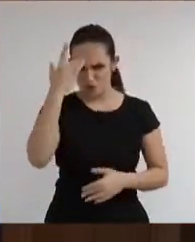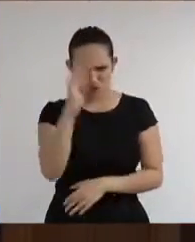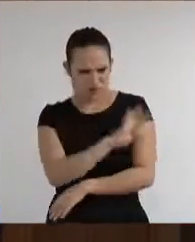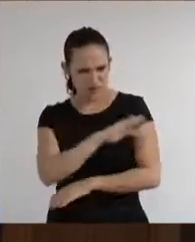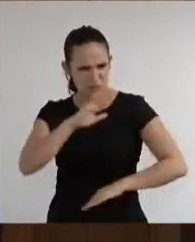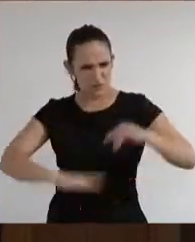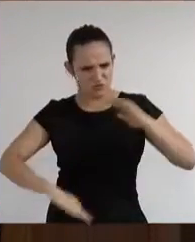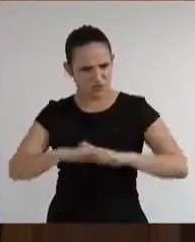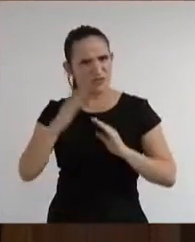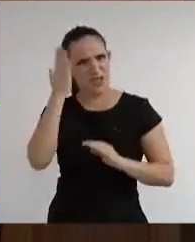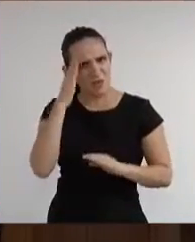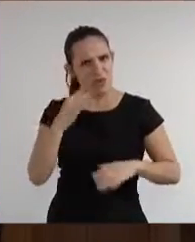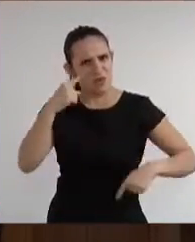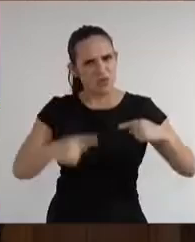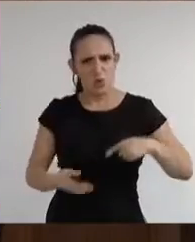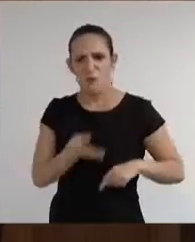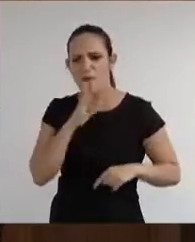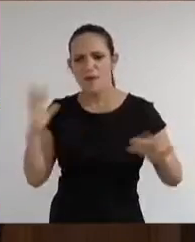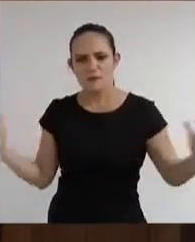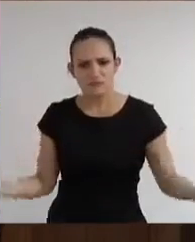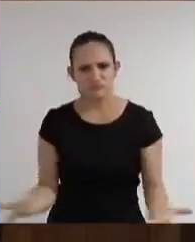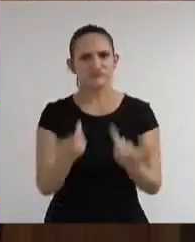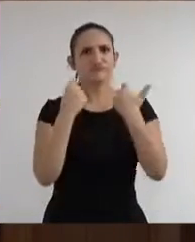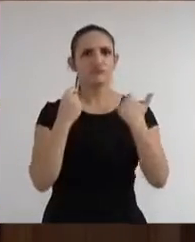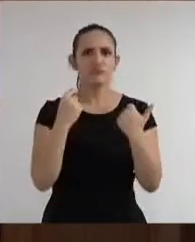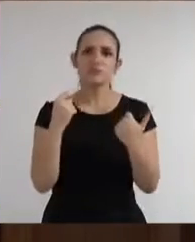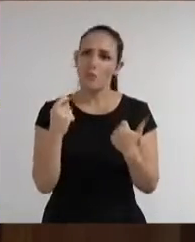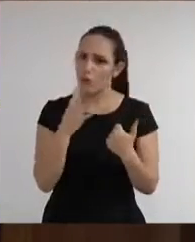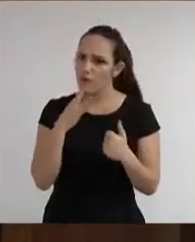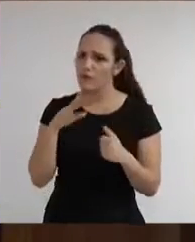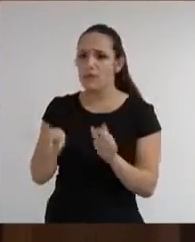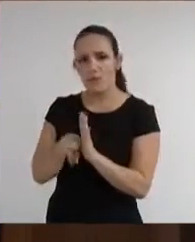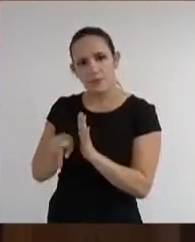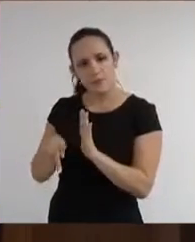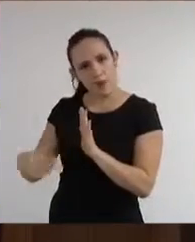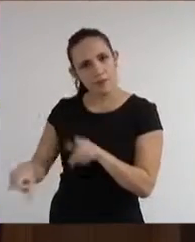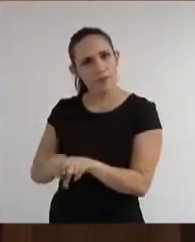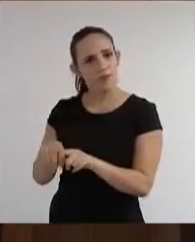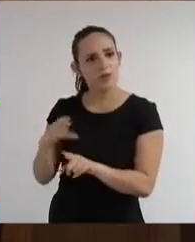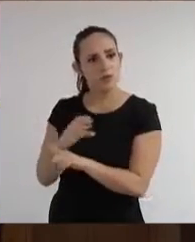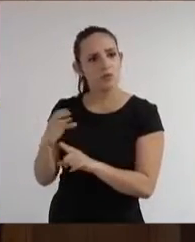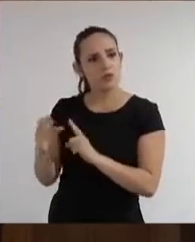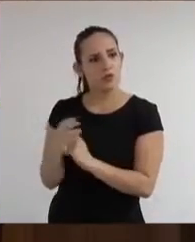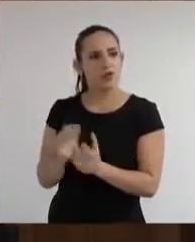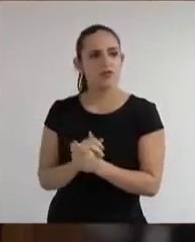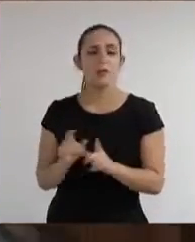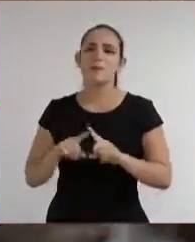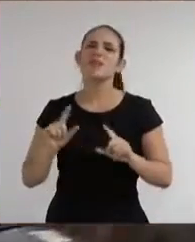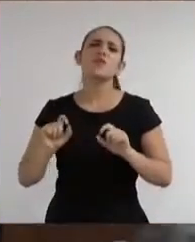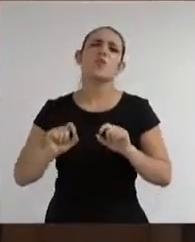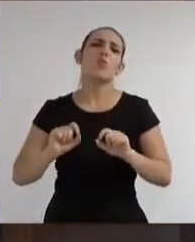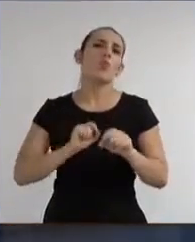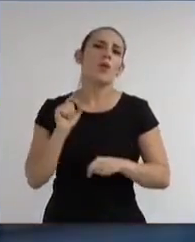que discutem, que levam isso para a discussão com a população. O grande problema, deputado Marido Cruz, eu acho que o Ministério Público não faz